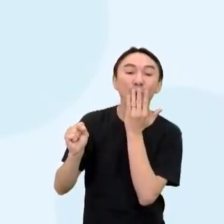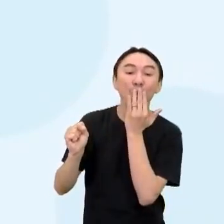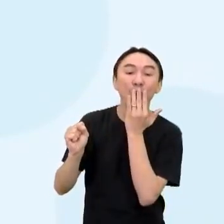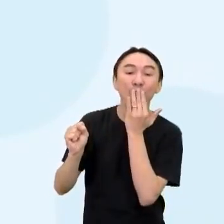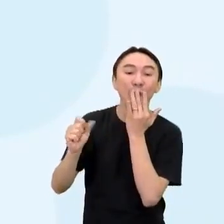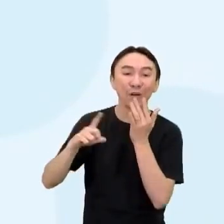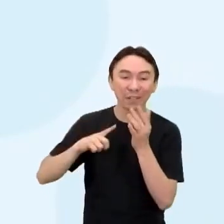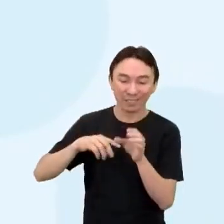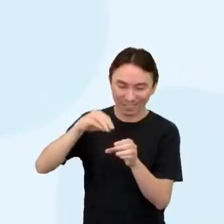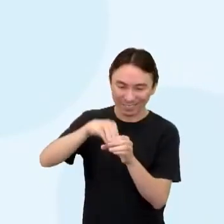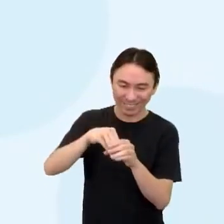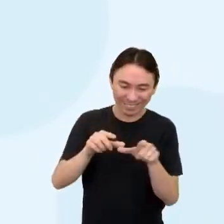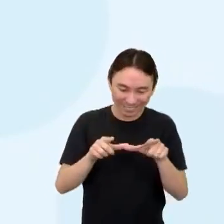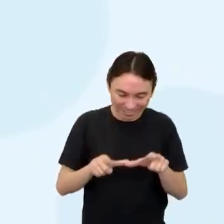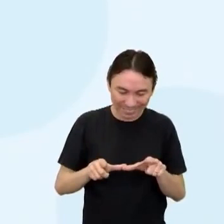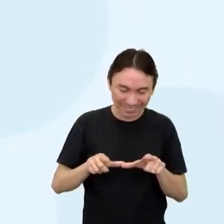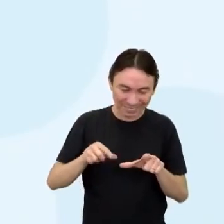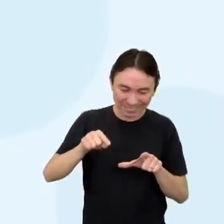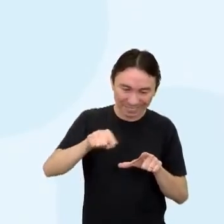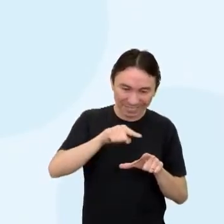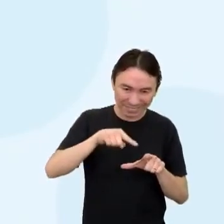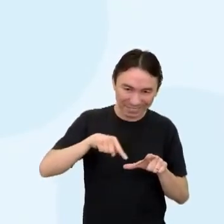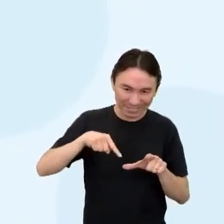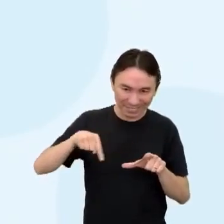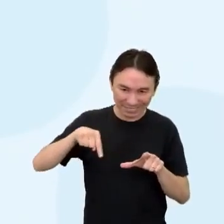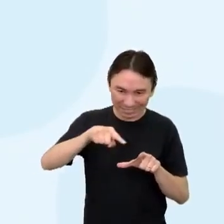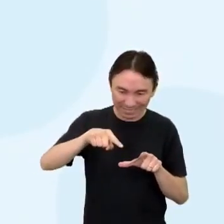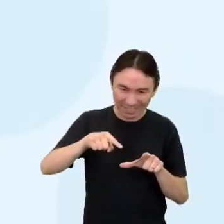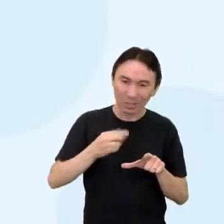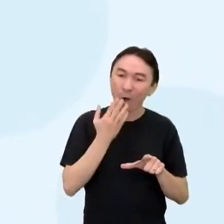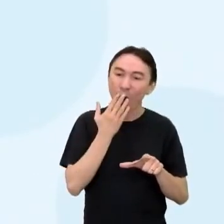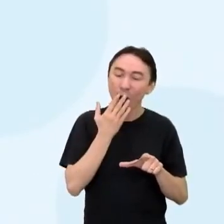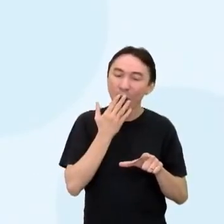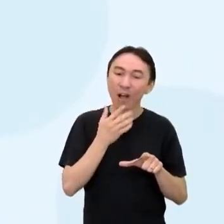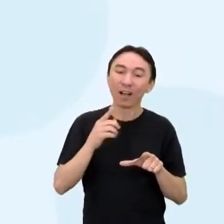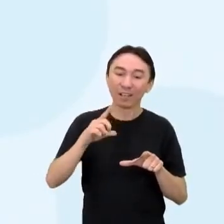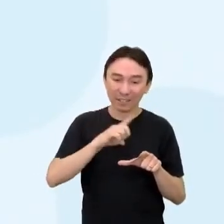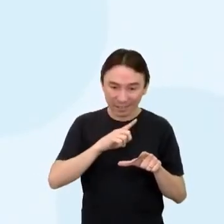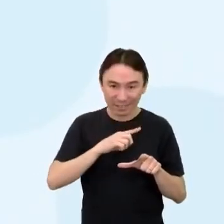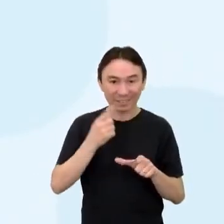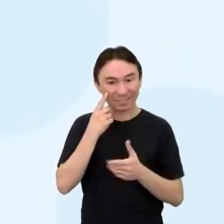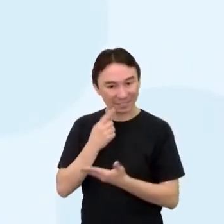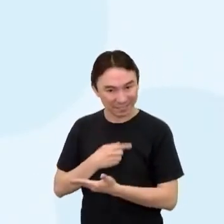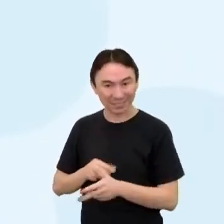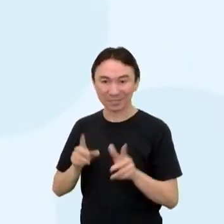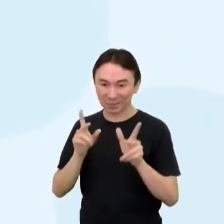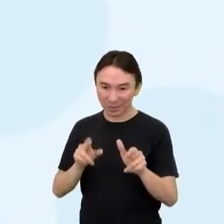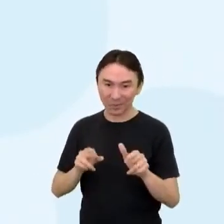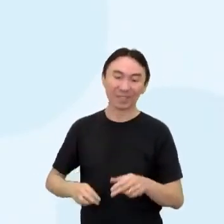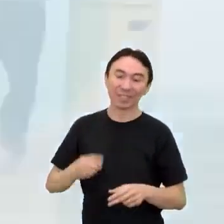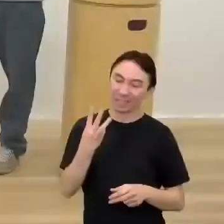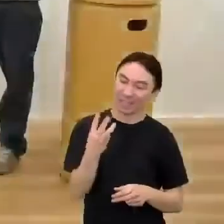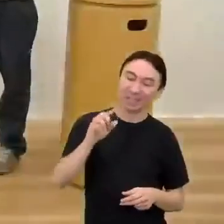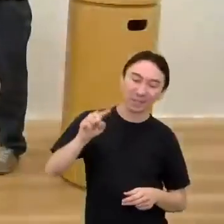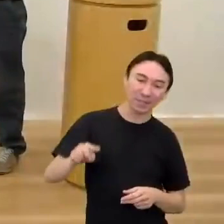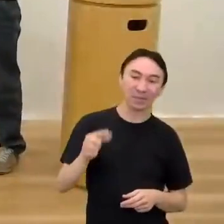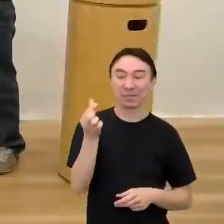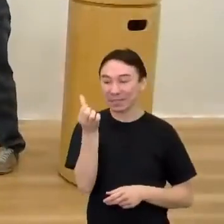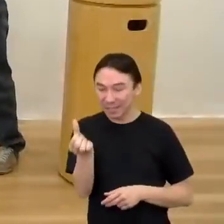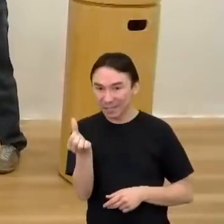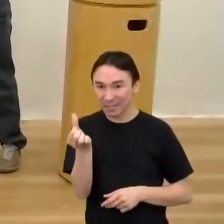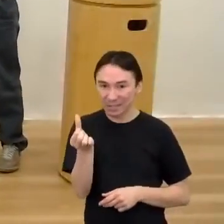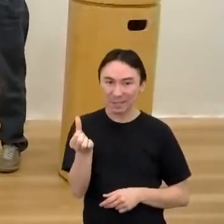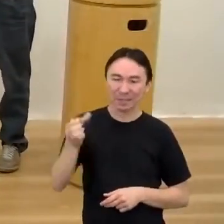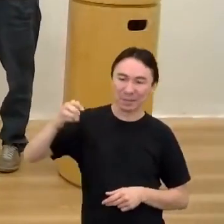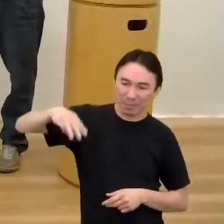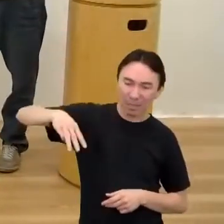fizer esse cálculo aí, temos 3,6 metros quadrados. Tudo bem, Vivi? Completa a